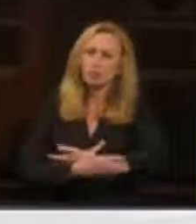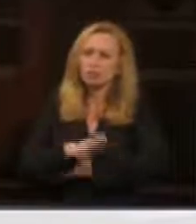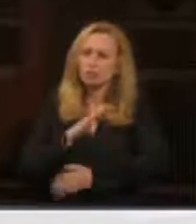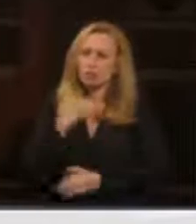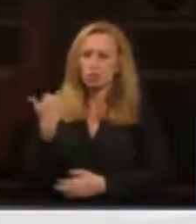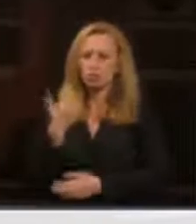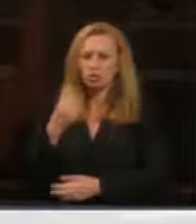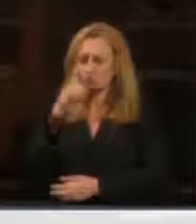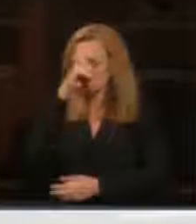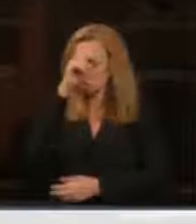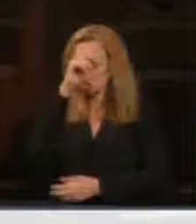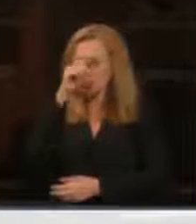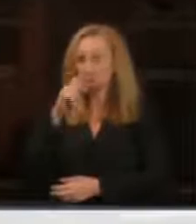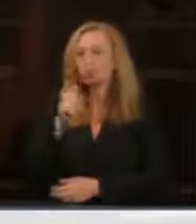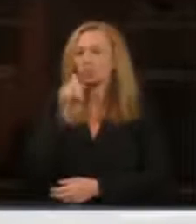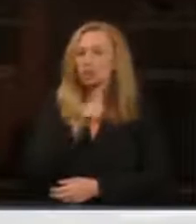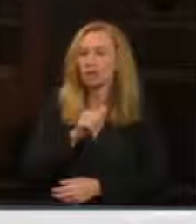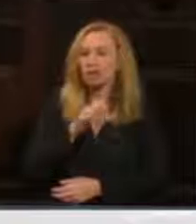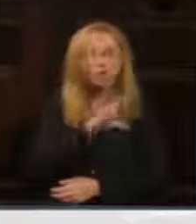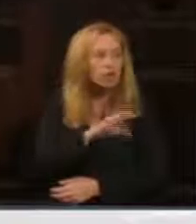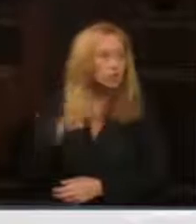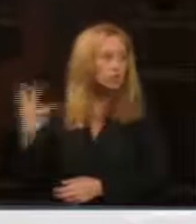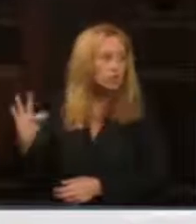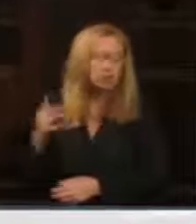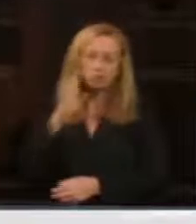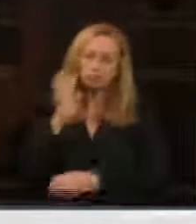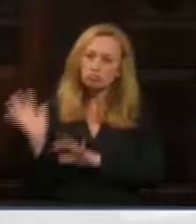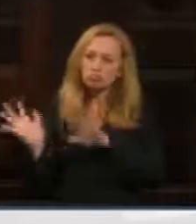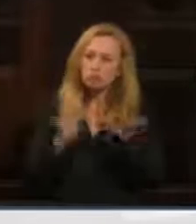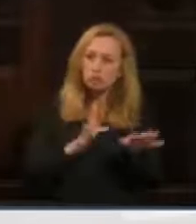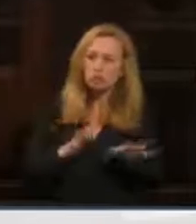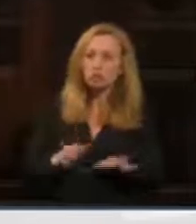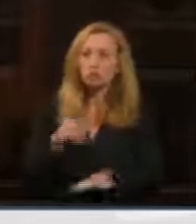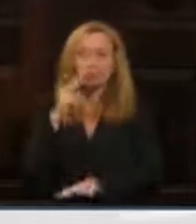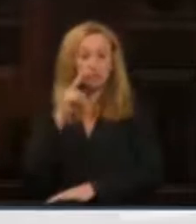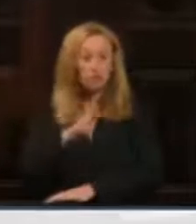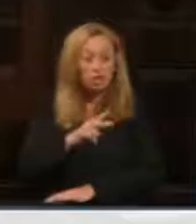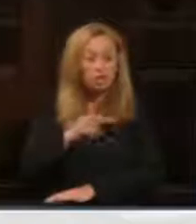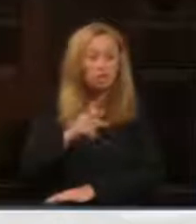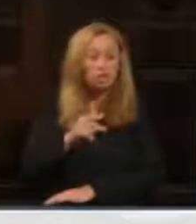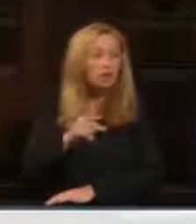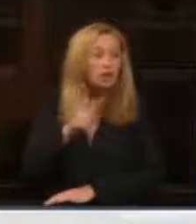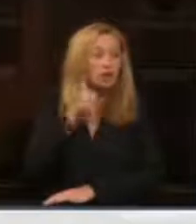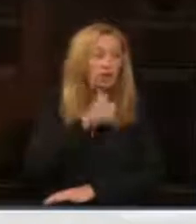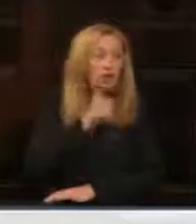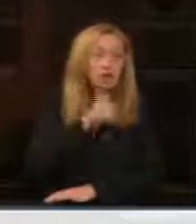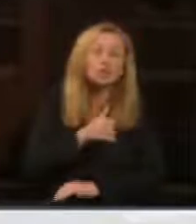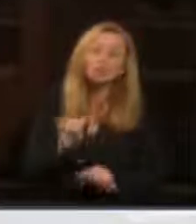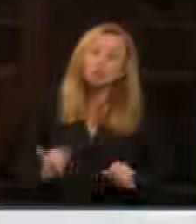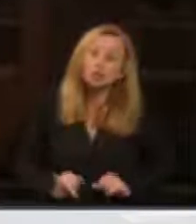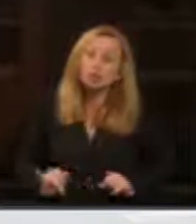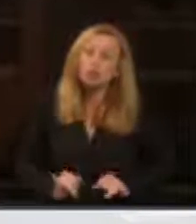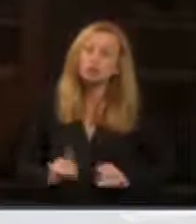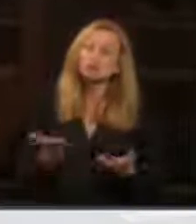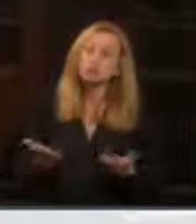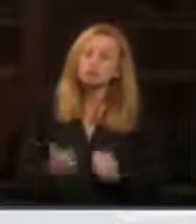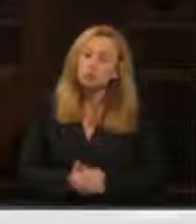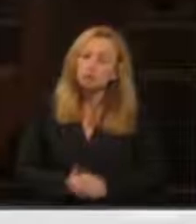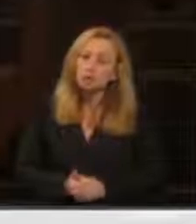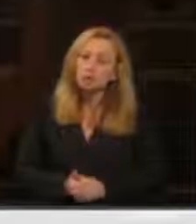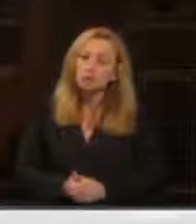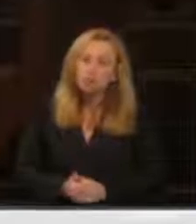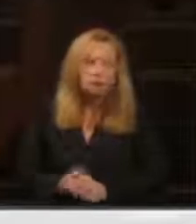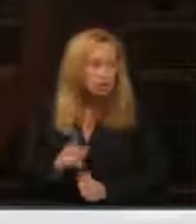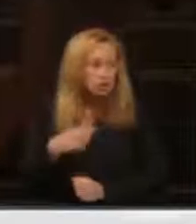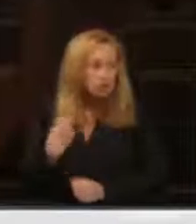Cabo Frio. Isso chama muita atenção quando a gente vai ver que mulher é essa também que sofreu uma situação que